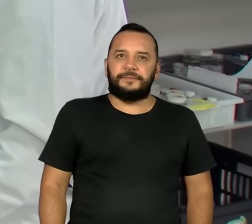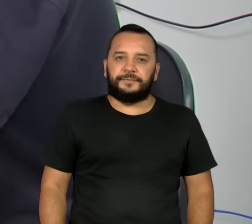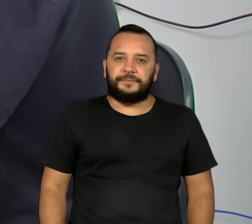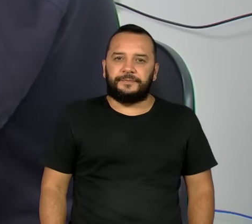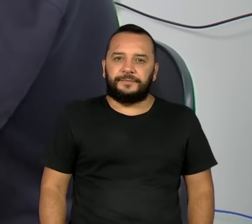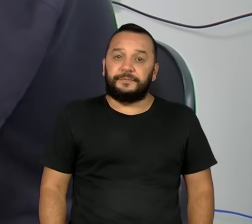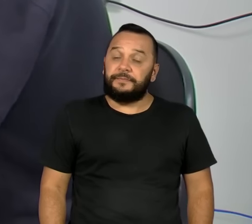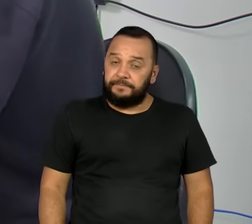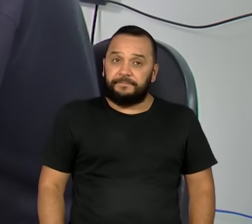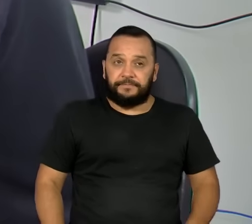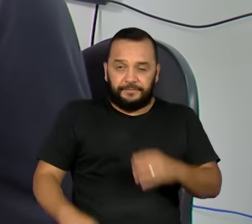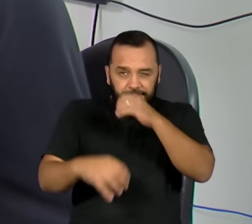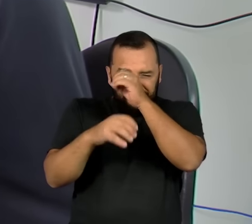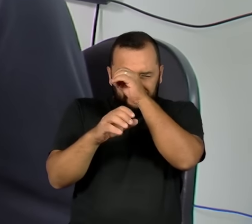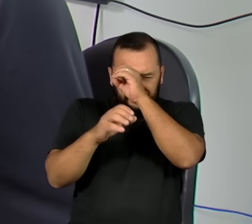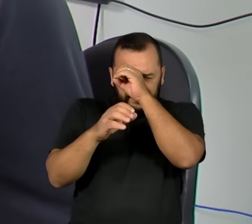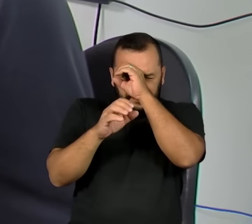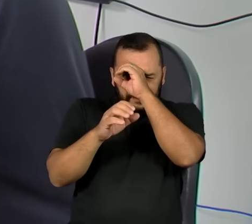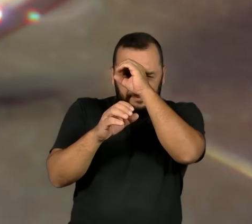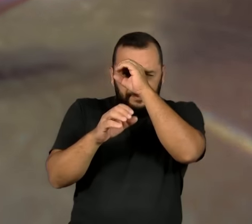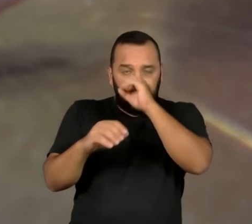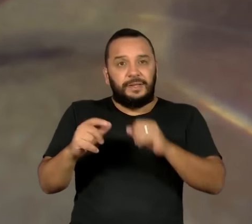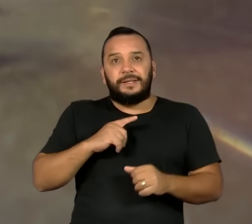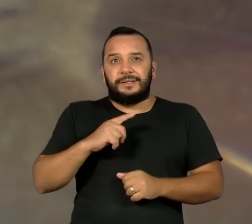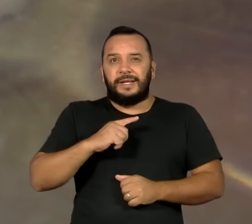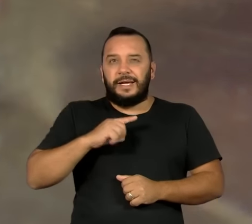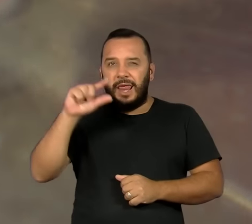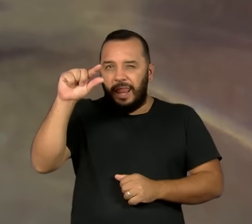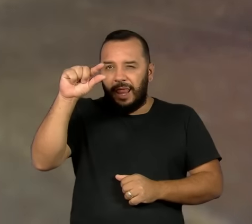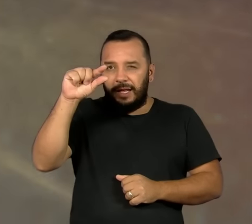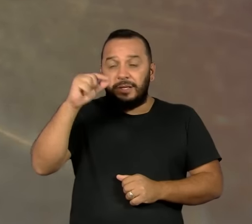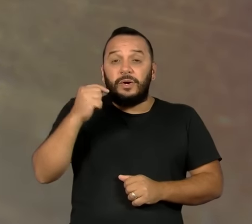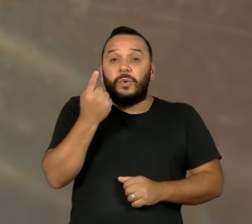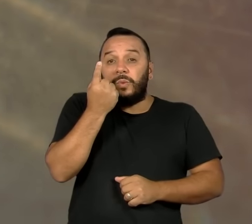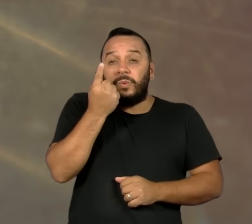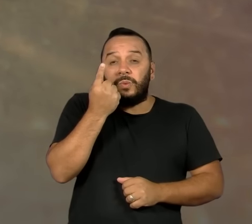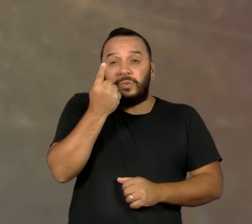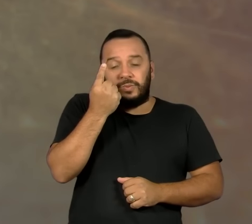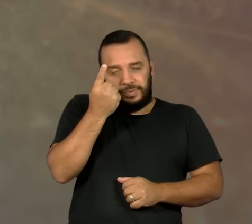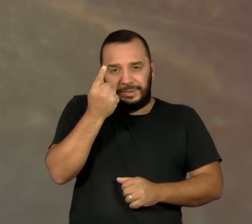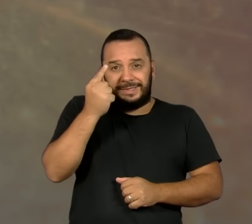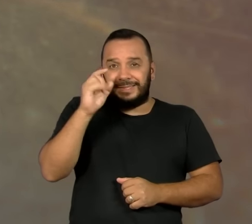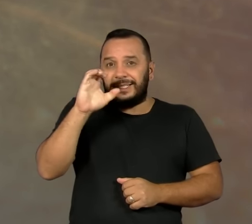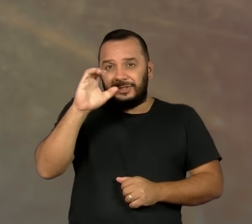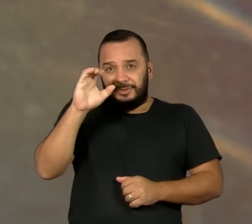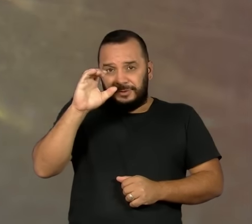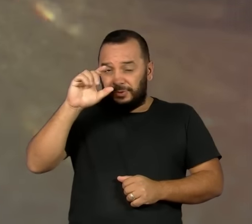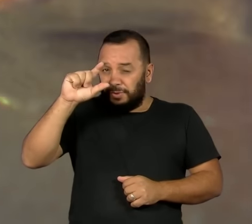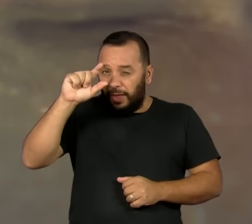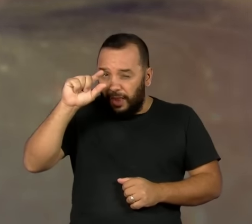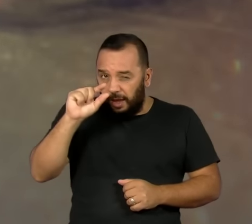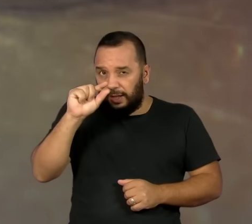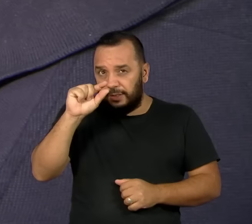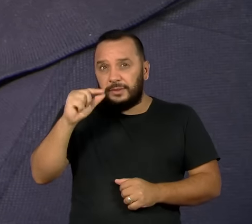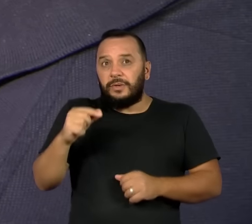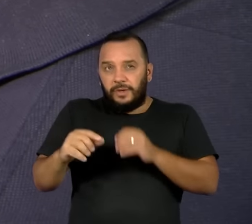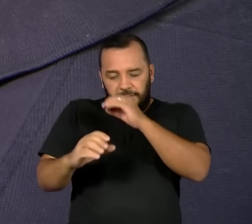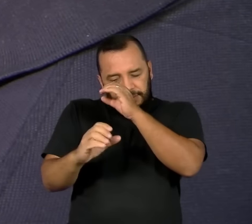No microscópio, moluscos minúsculos de menos de um centímetro, observados pelo pesquisador Fabrício